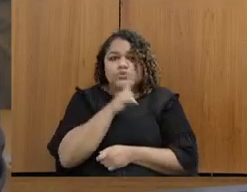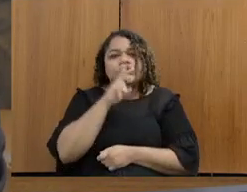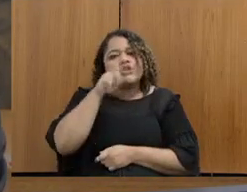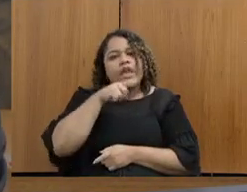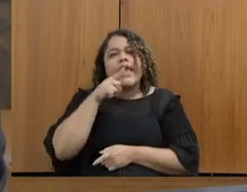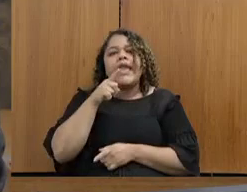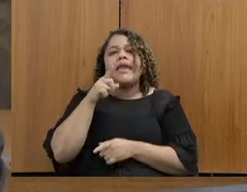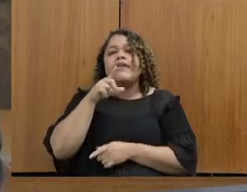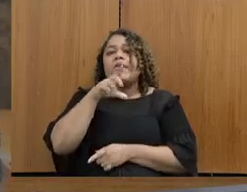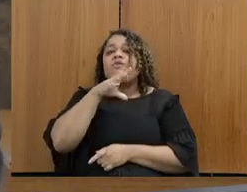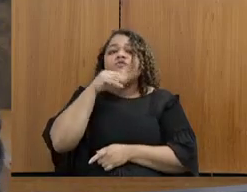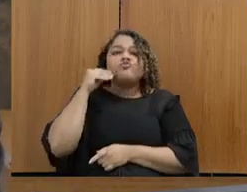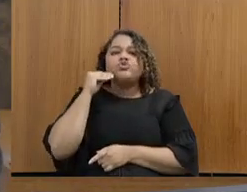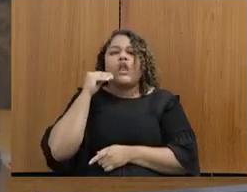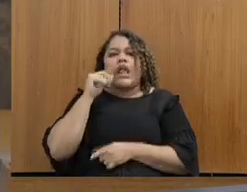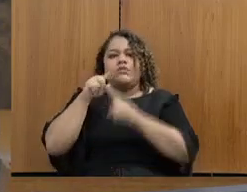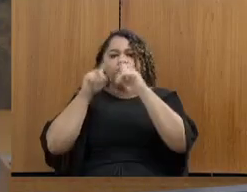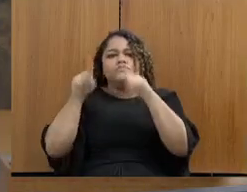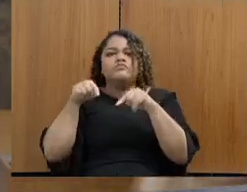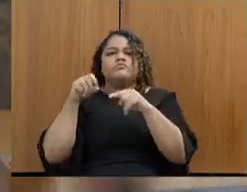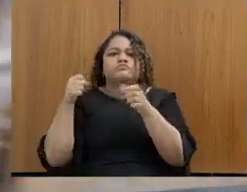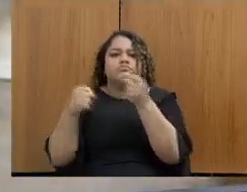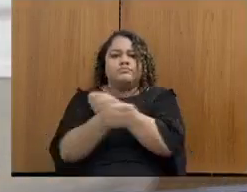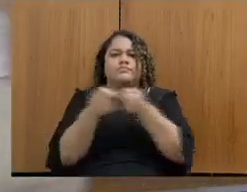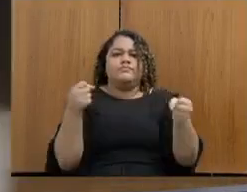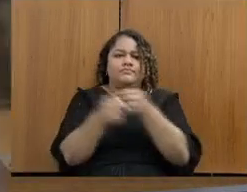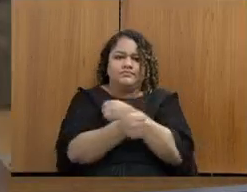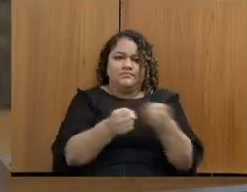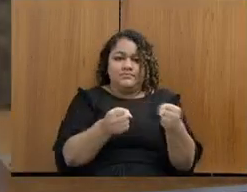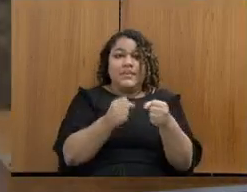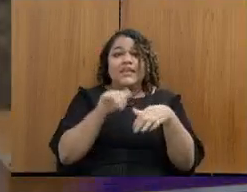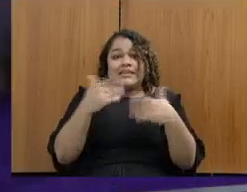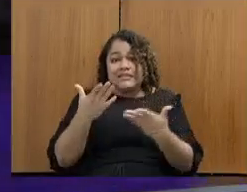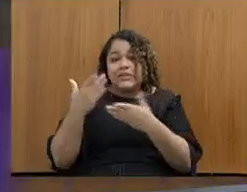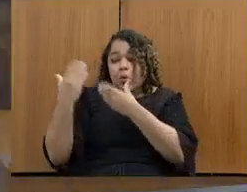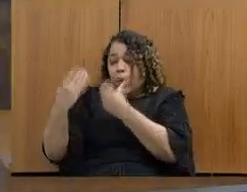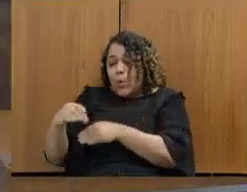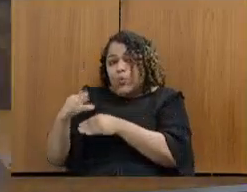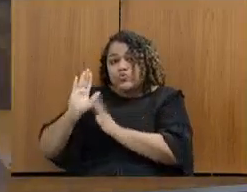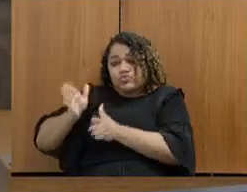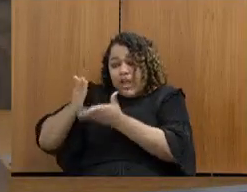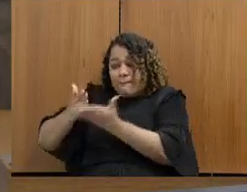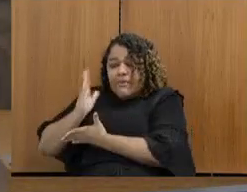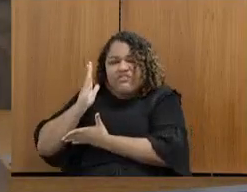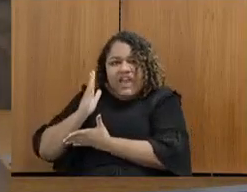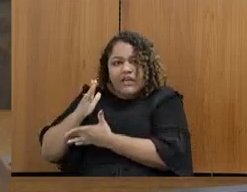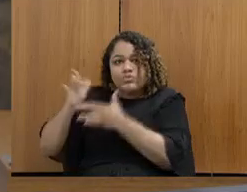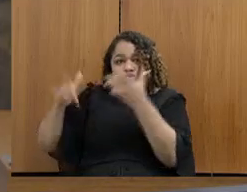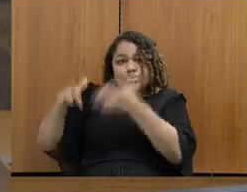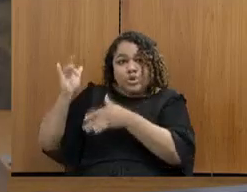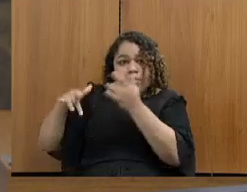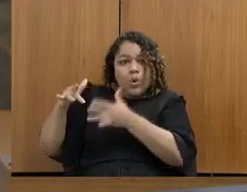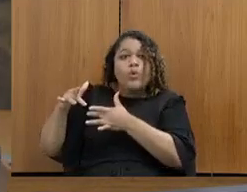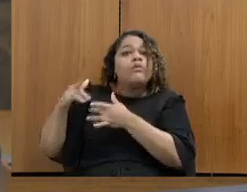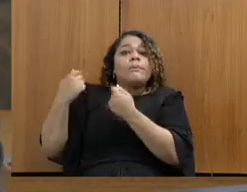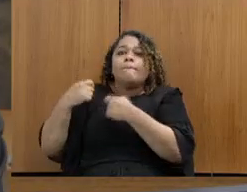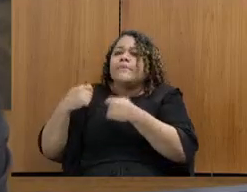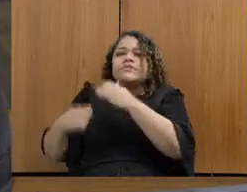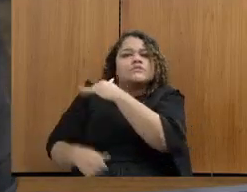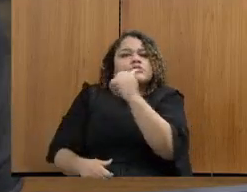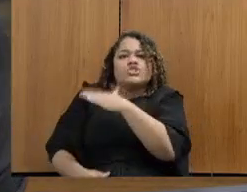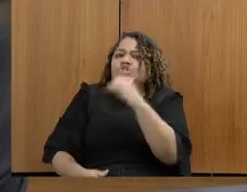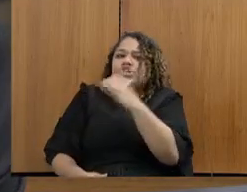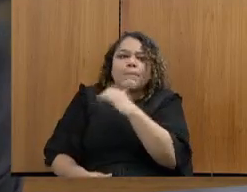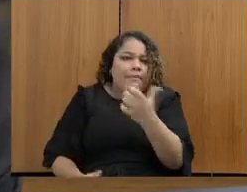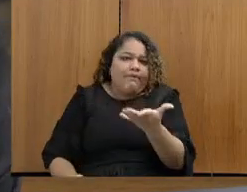excedentes é o mínimo que o governo deve fazer eu só vou deixar claro o seguinte a responsabilidade